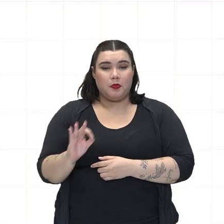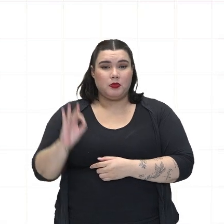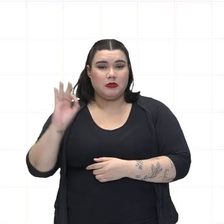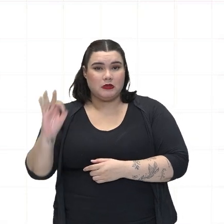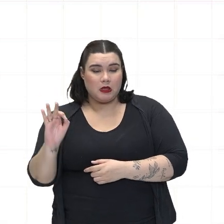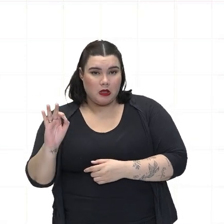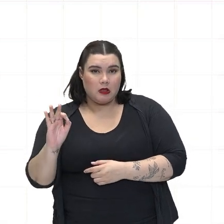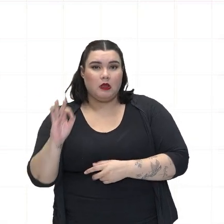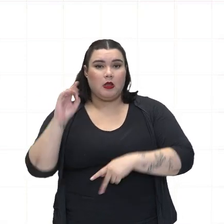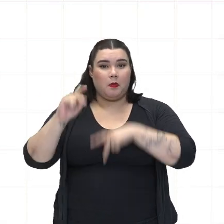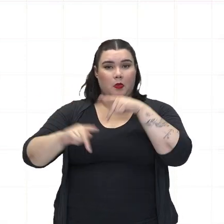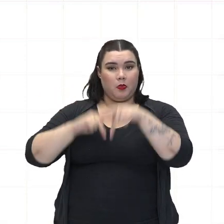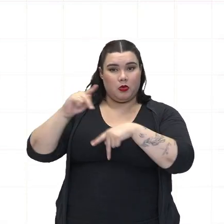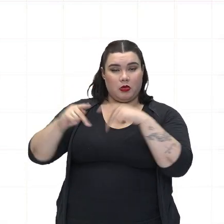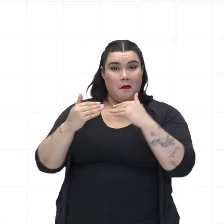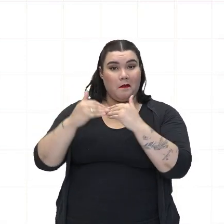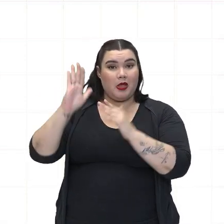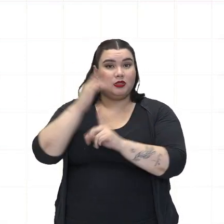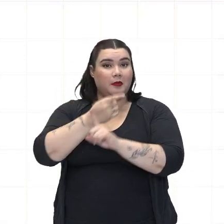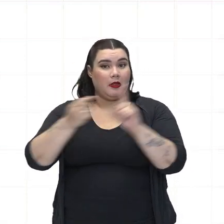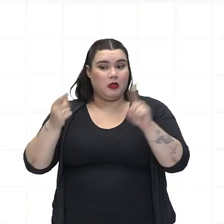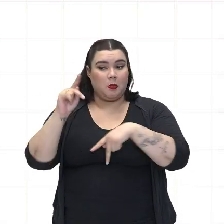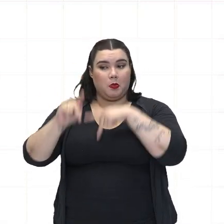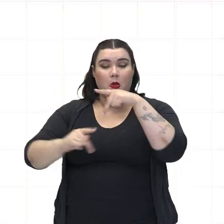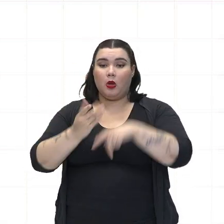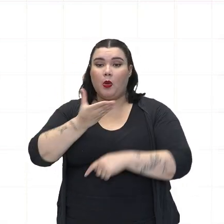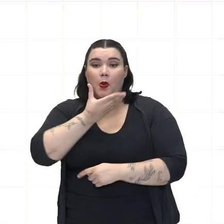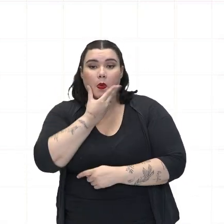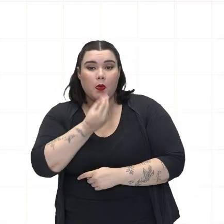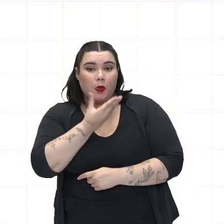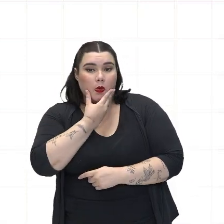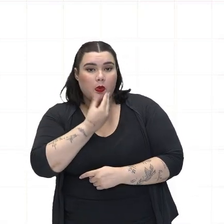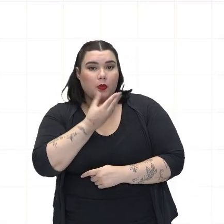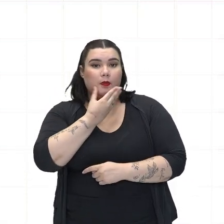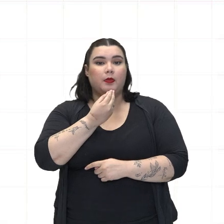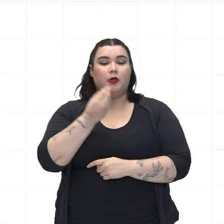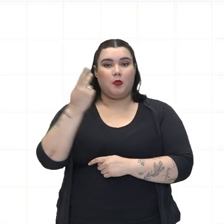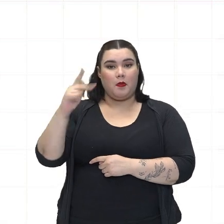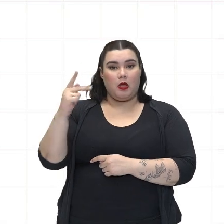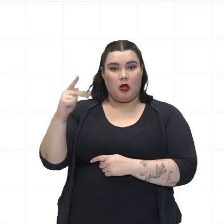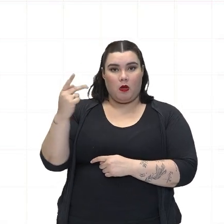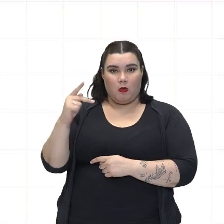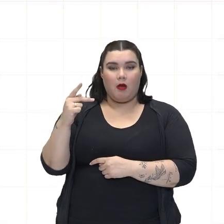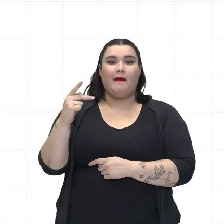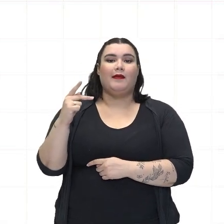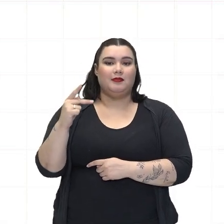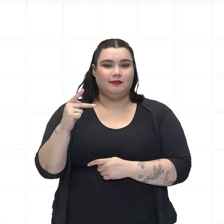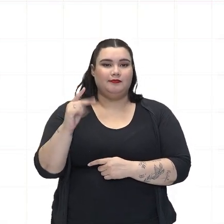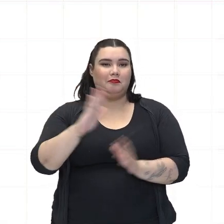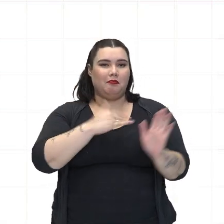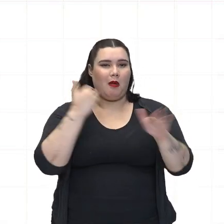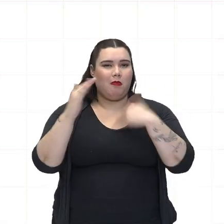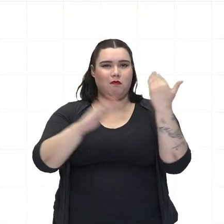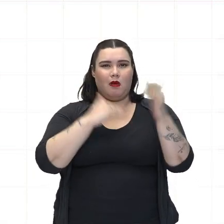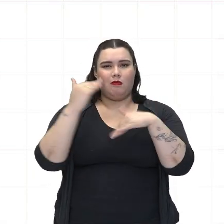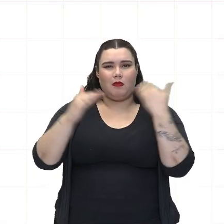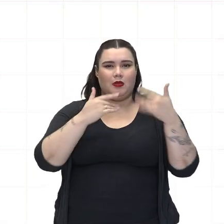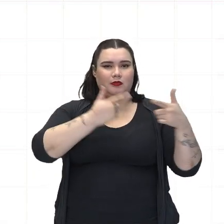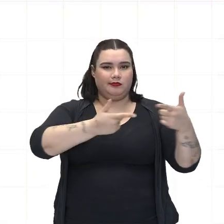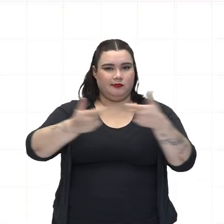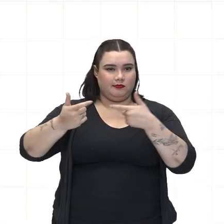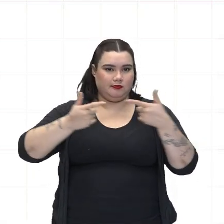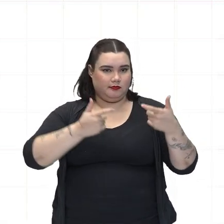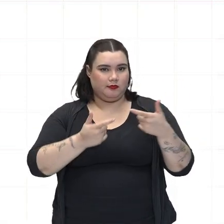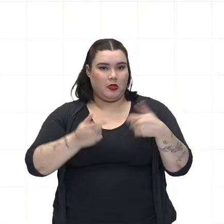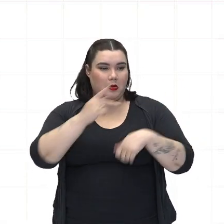60%, mais da metade da população masculina adulta do Paraguai tenha sido morta durante o